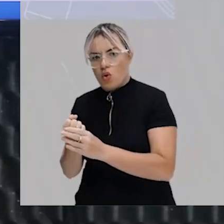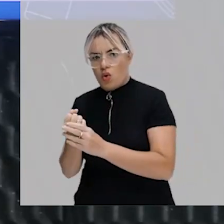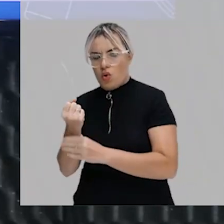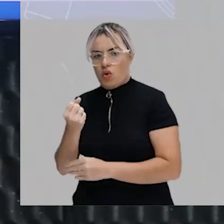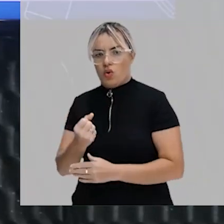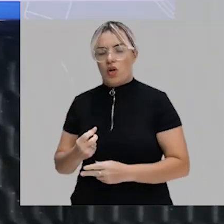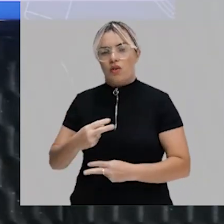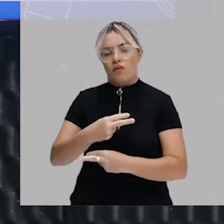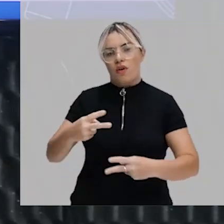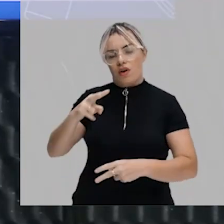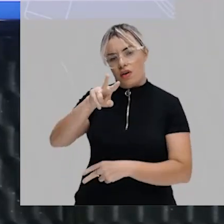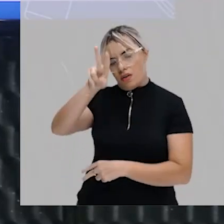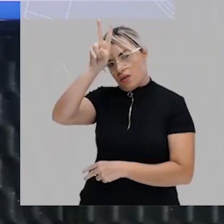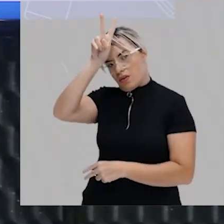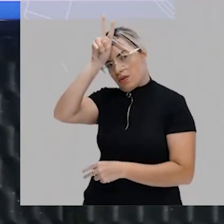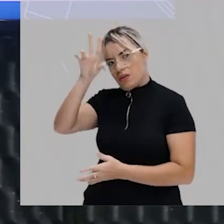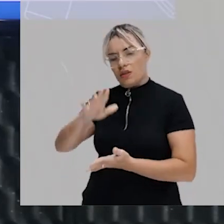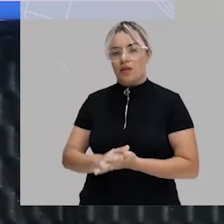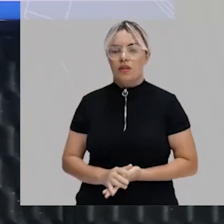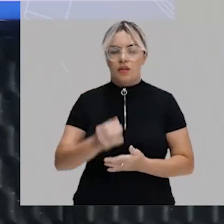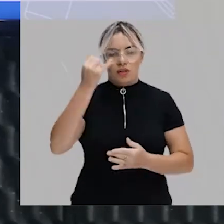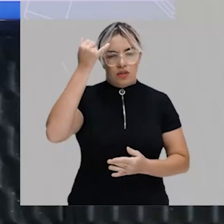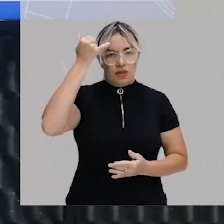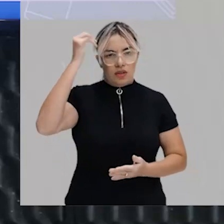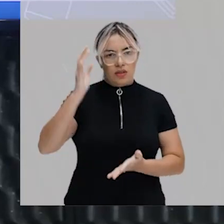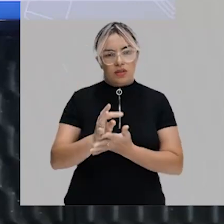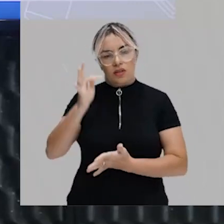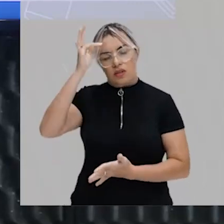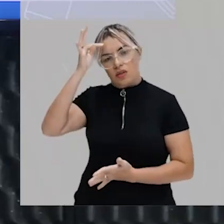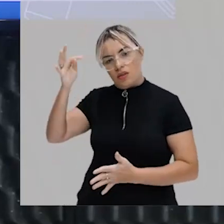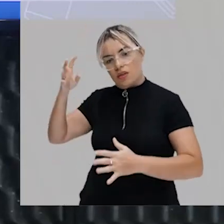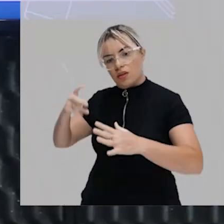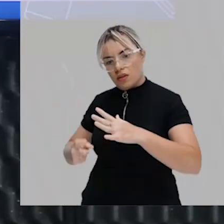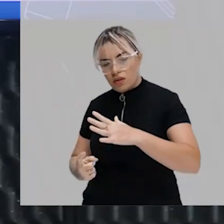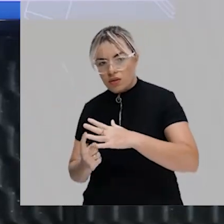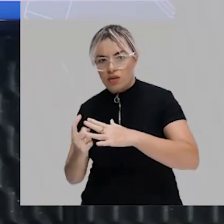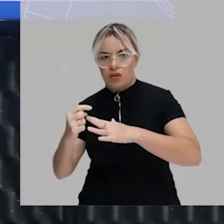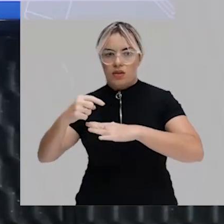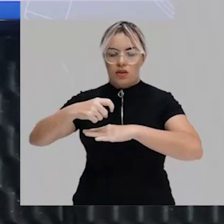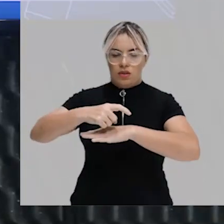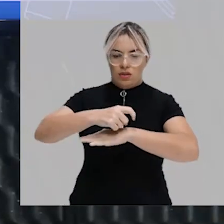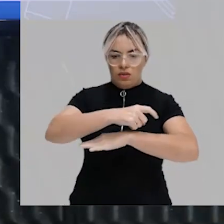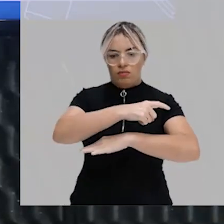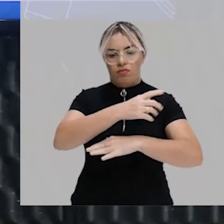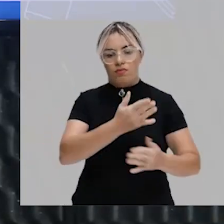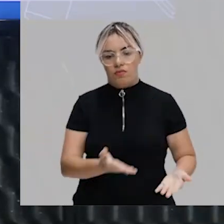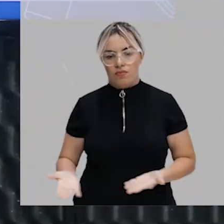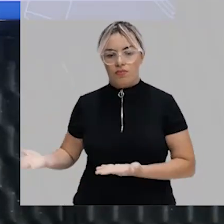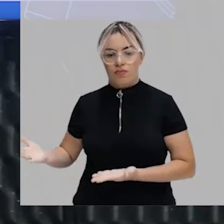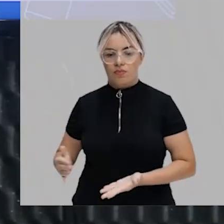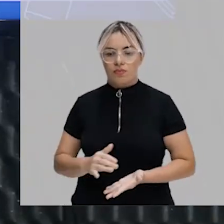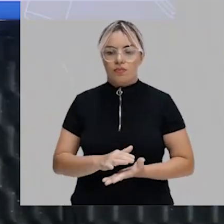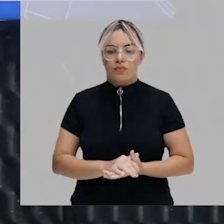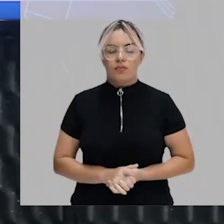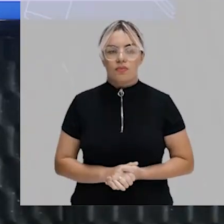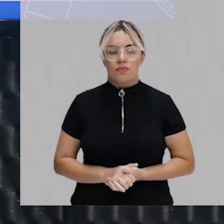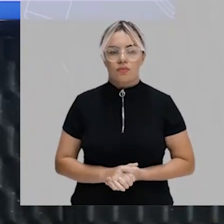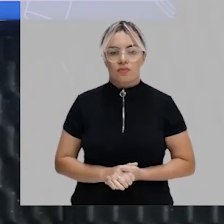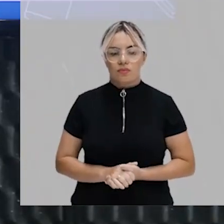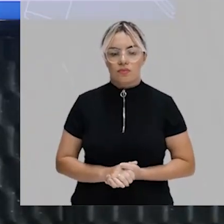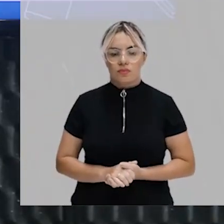nascem? Então, essas ideias que defendem esse tipo de situação é chamado de abiogênese.